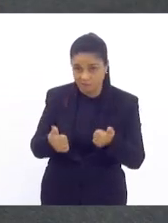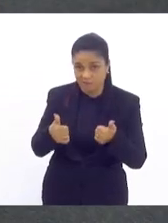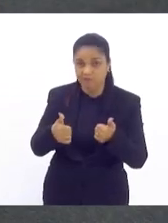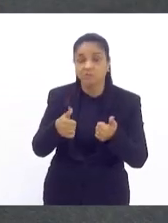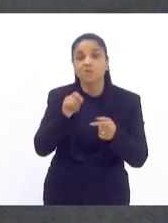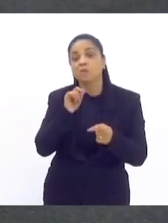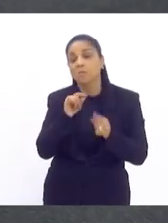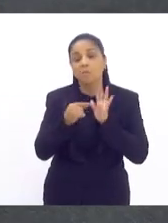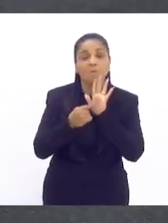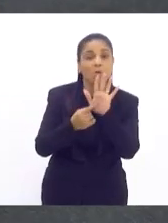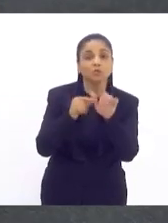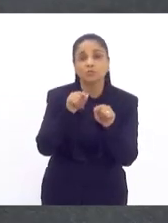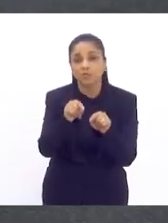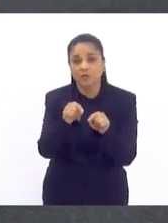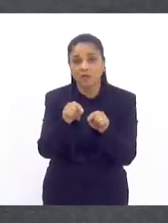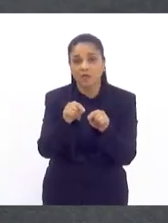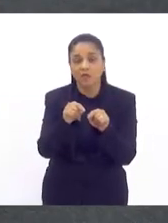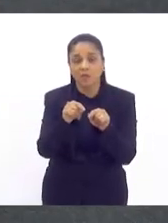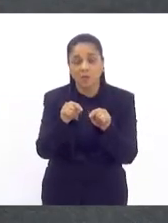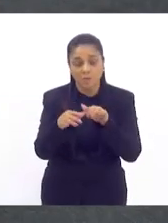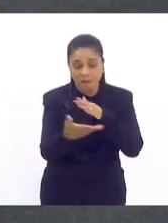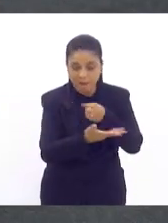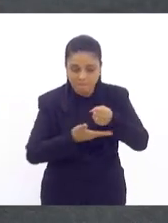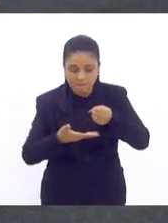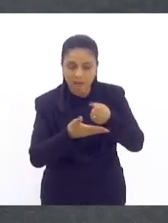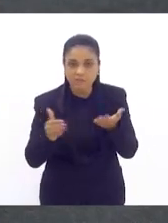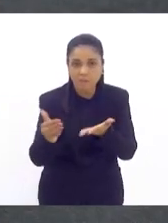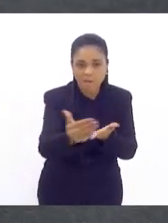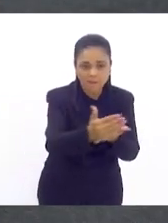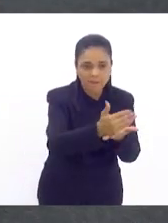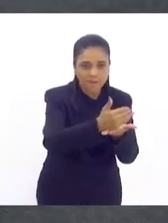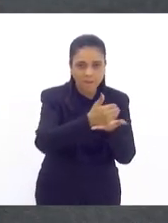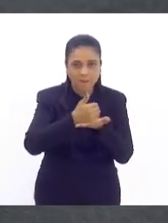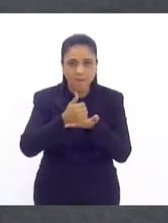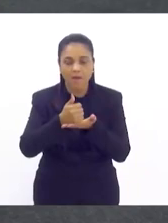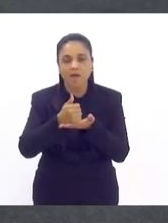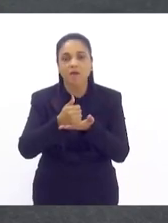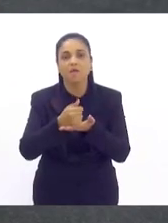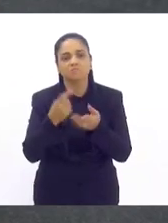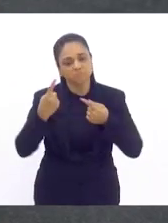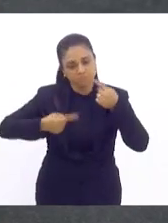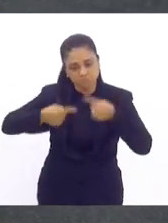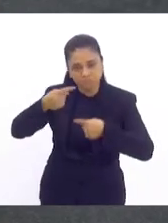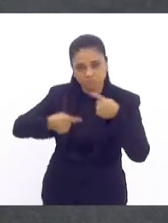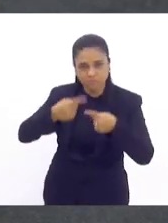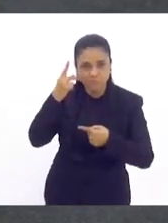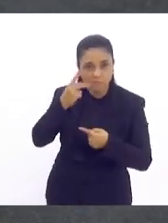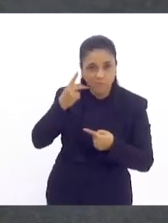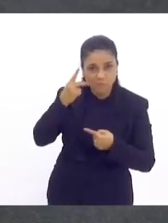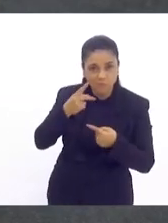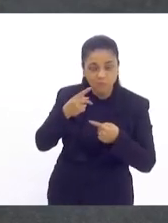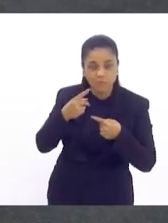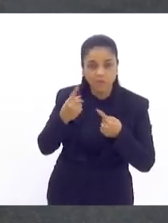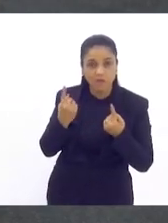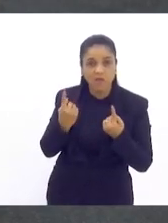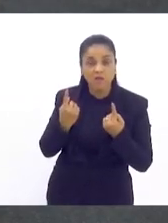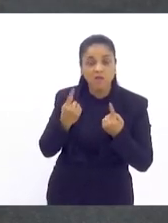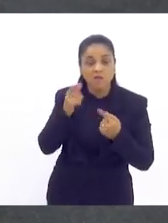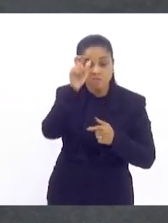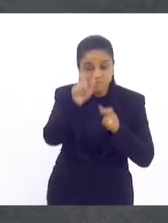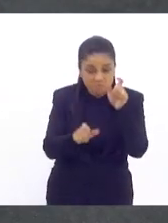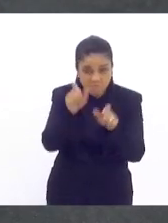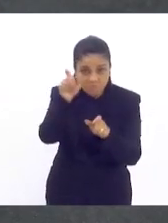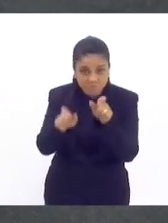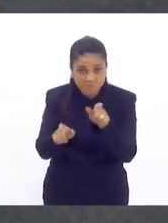meios concretos para construção de uma base de dados que permita a formulação de políticas públicas voltadas para o atendimento das